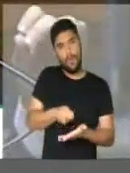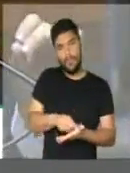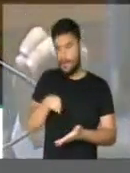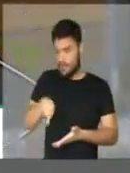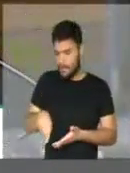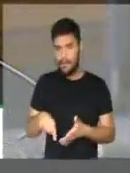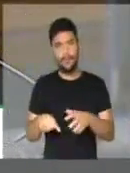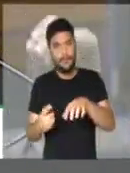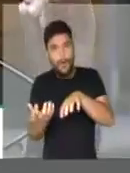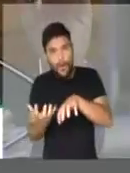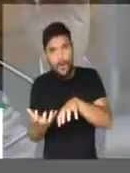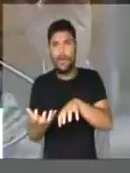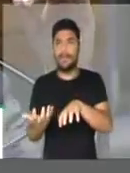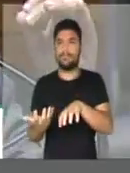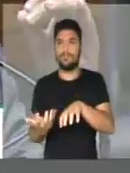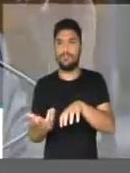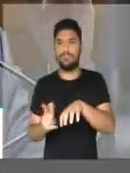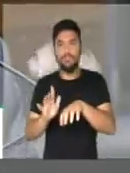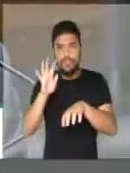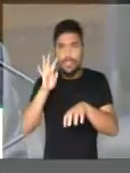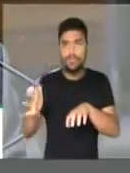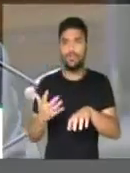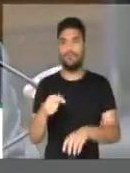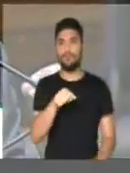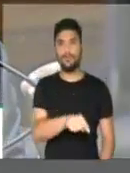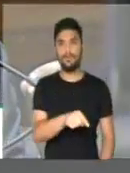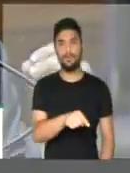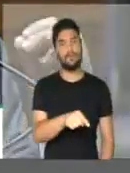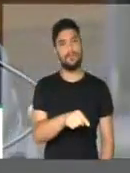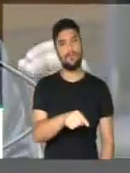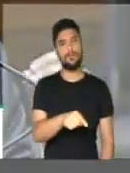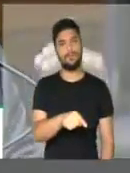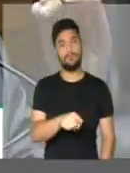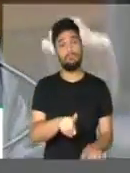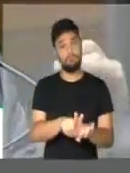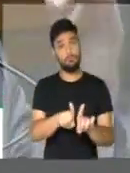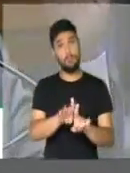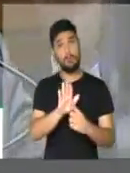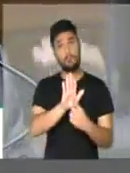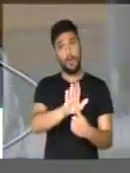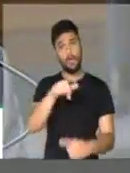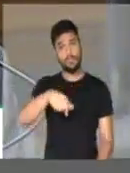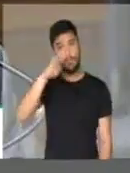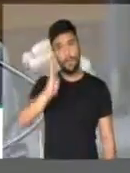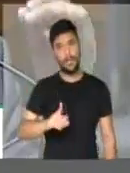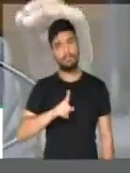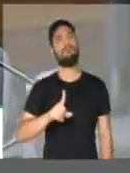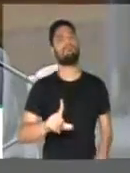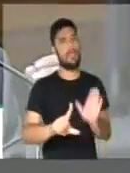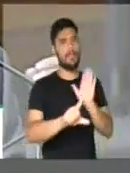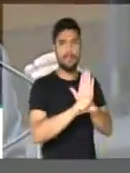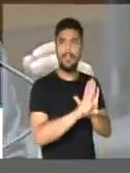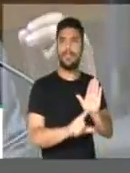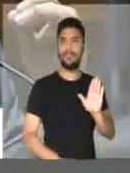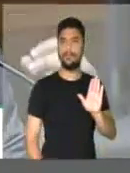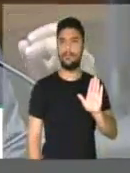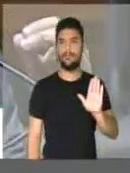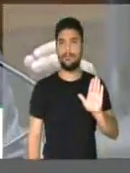o congresso nacional tome uma providência altura e mostra que esse país tem leis têm